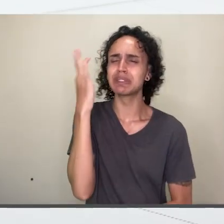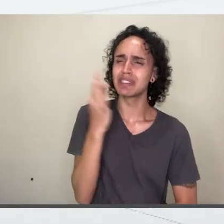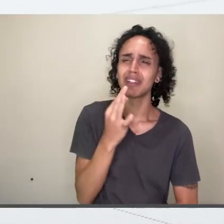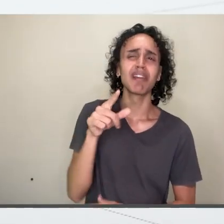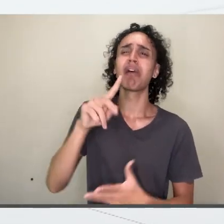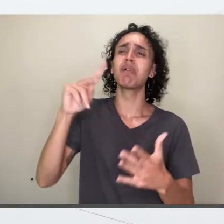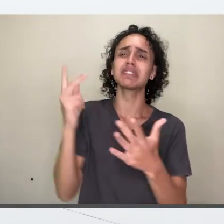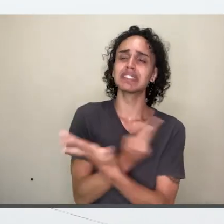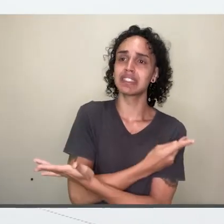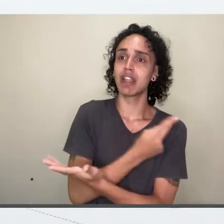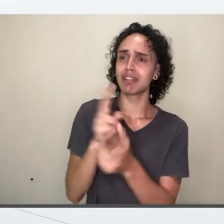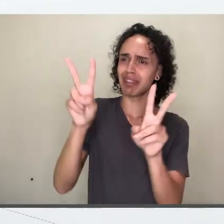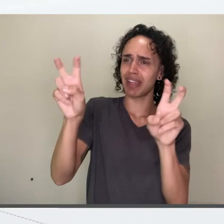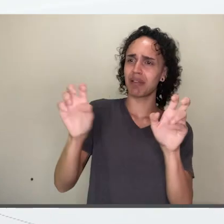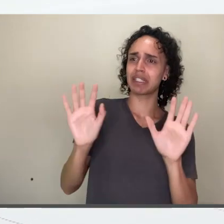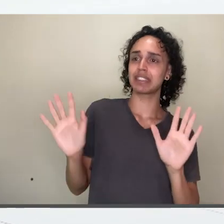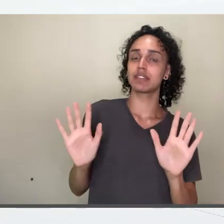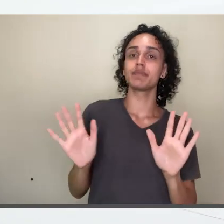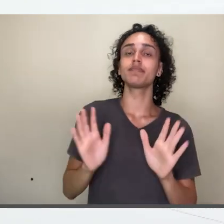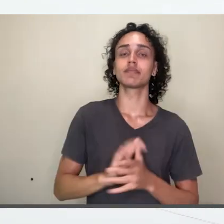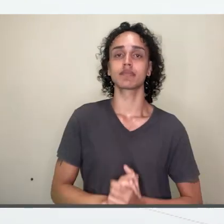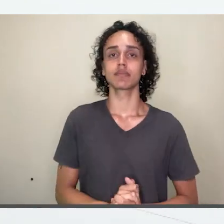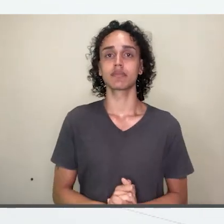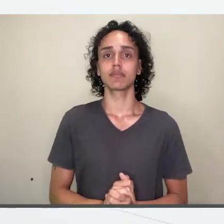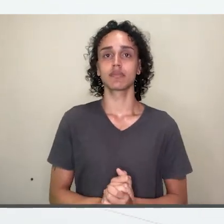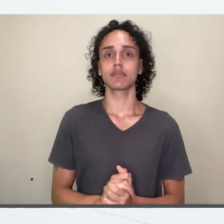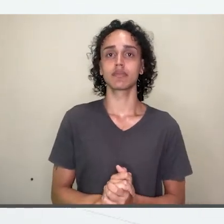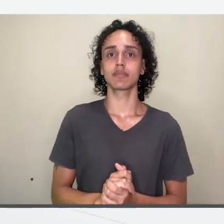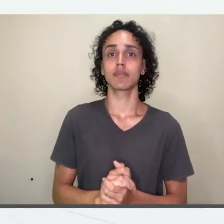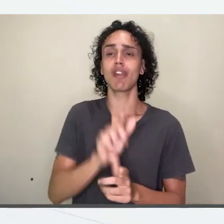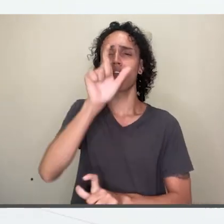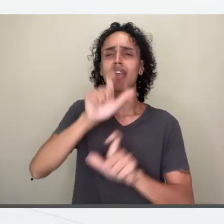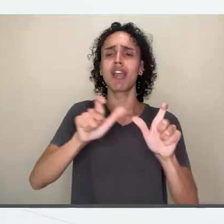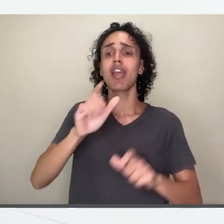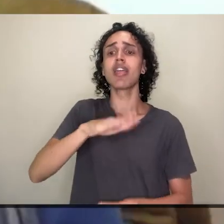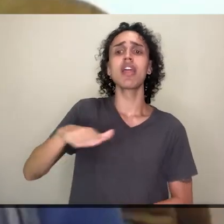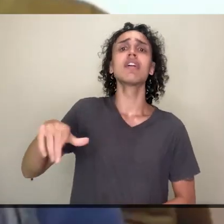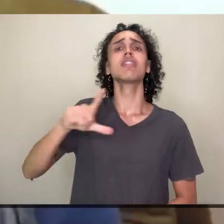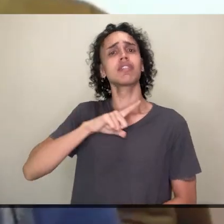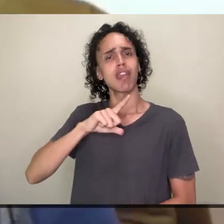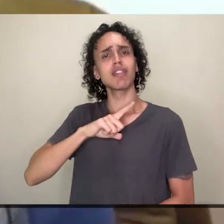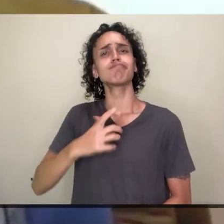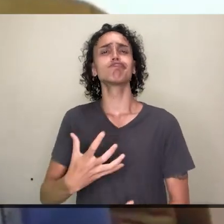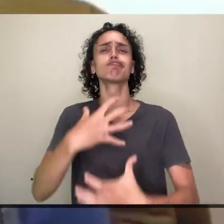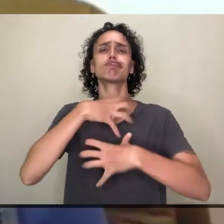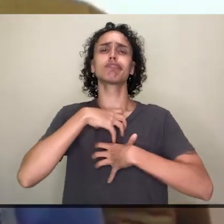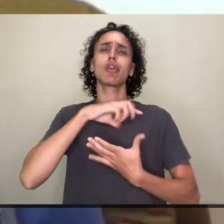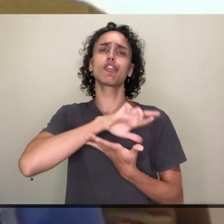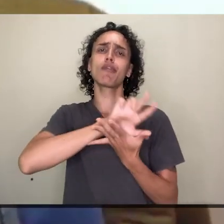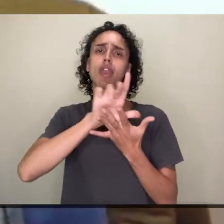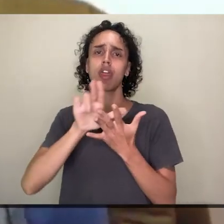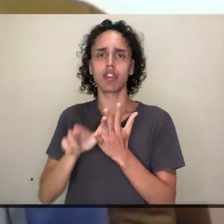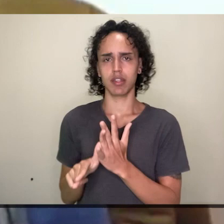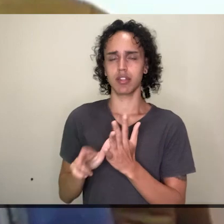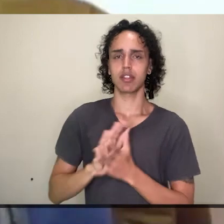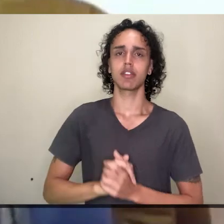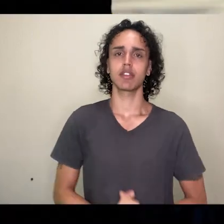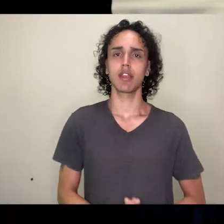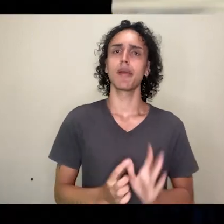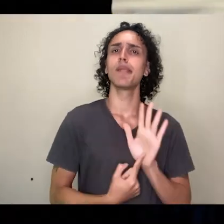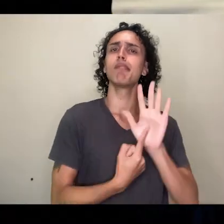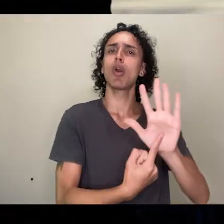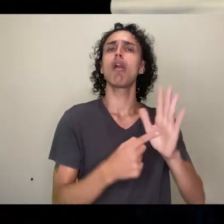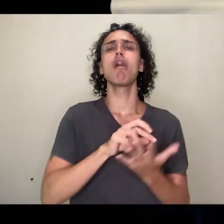ansiedade, confusão, né, por não conseguir entender o que aconteceu. Todas passarão por